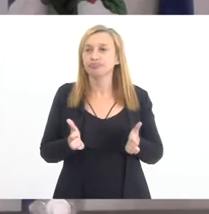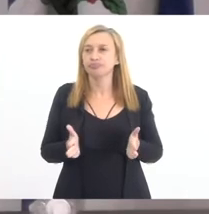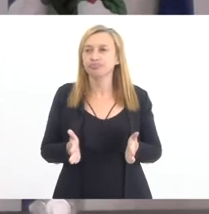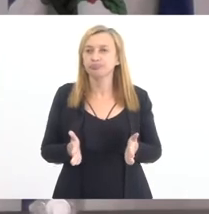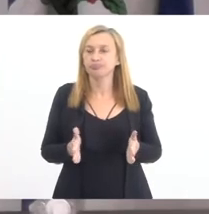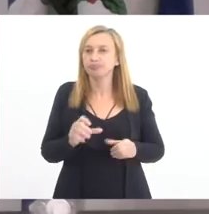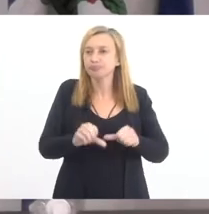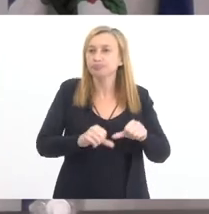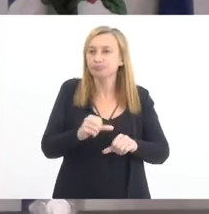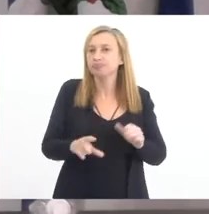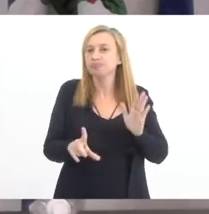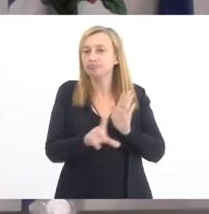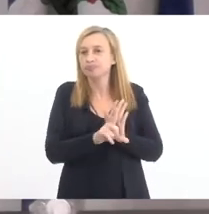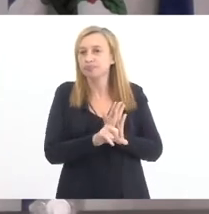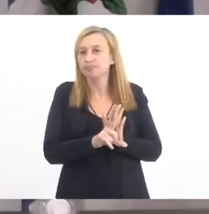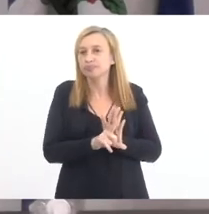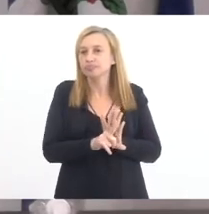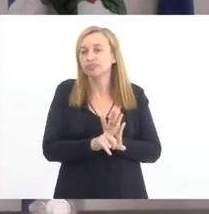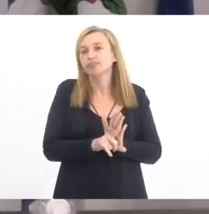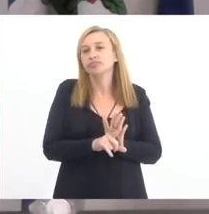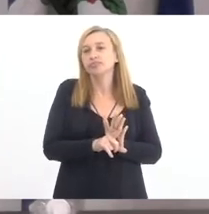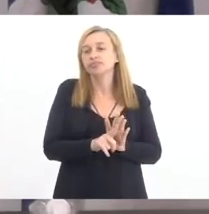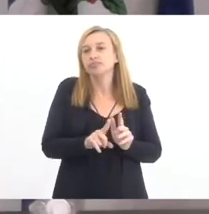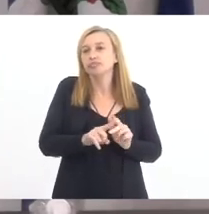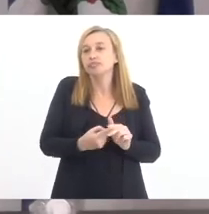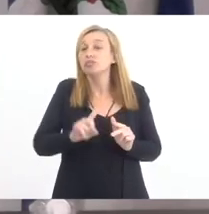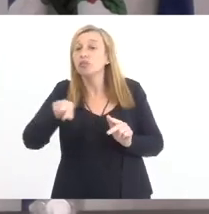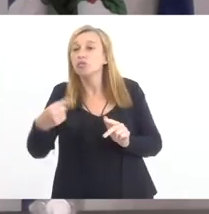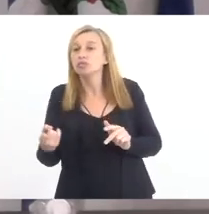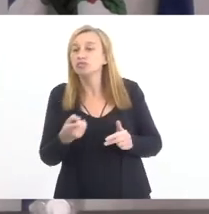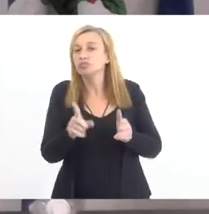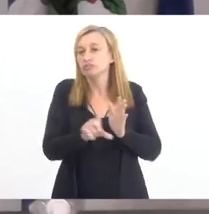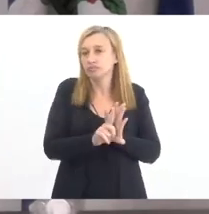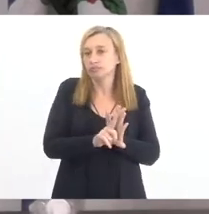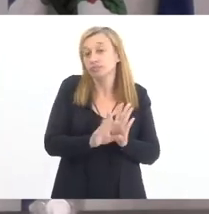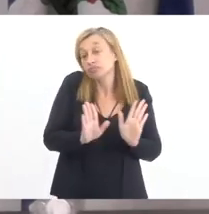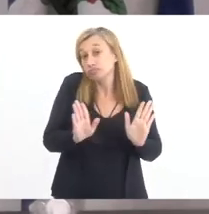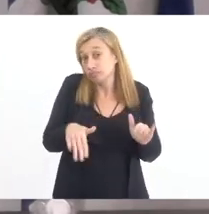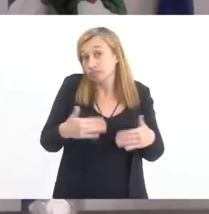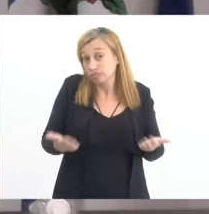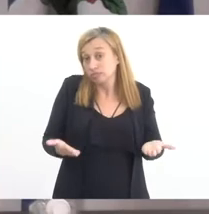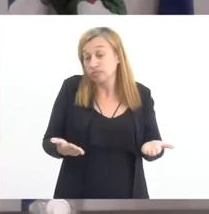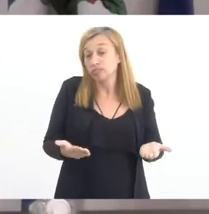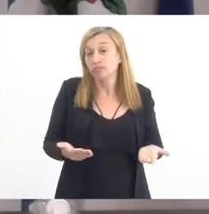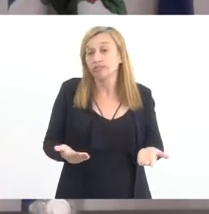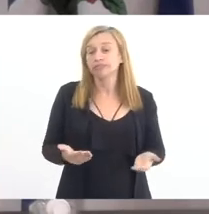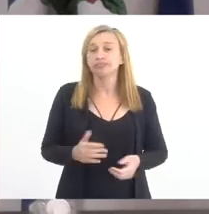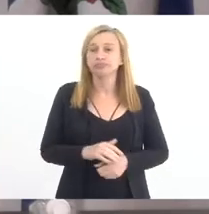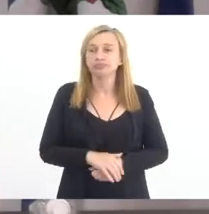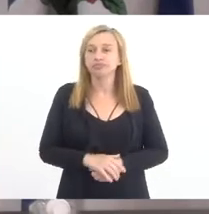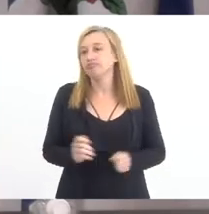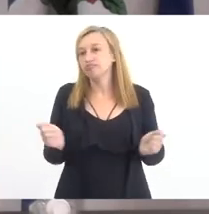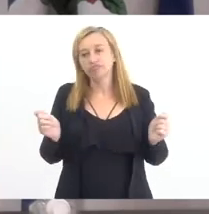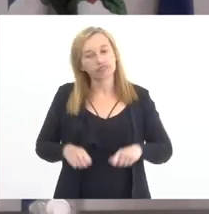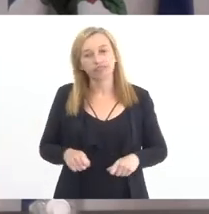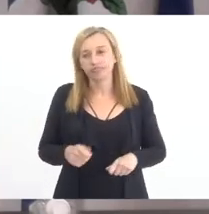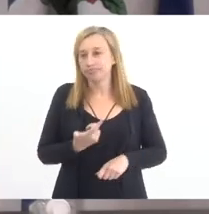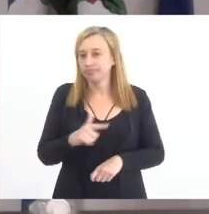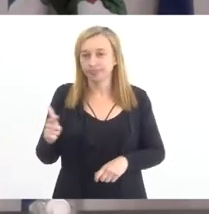para mudar a lei, você poderia também estar fazendo outras mudanças de lei. Né? Então, se essa